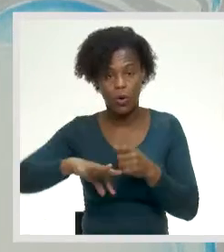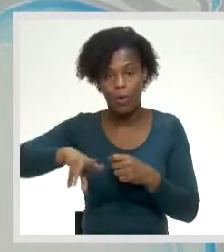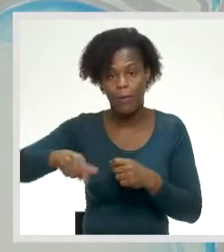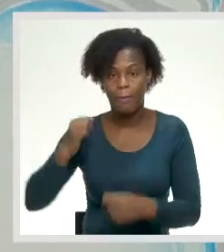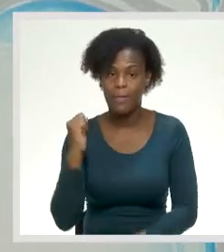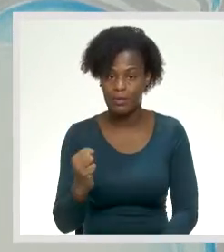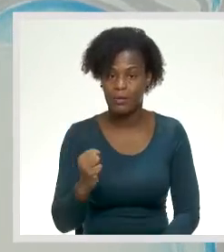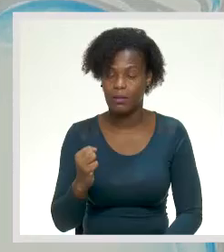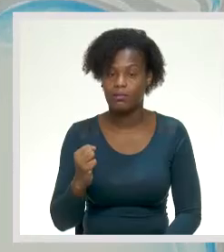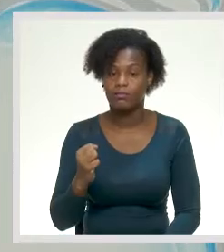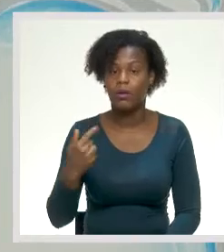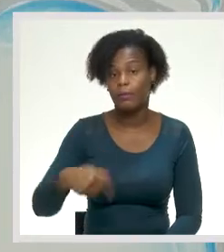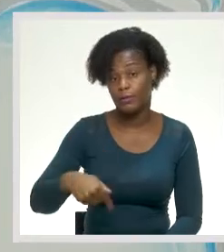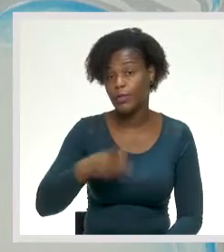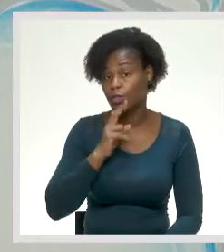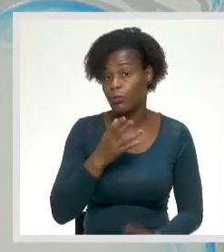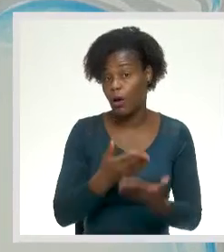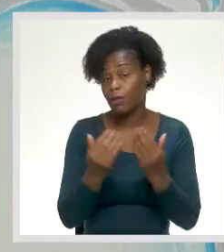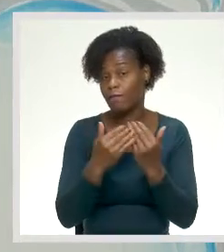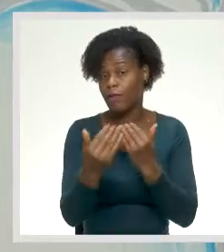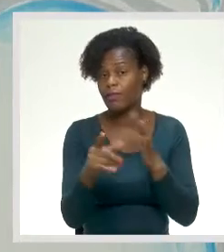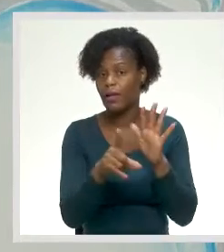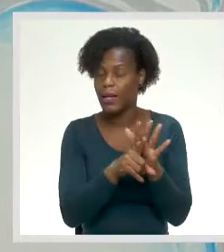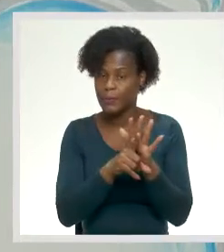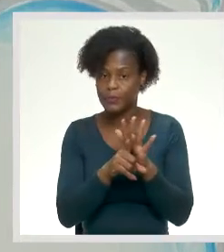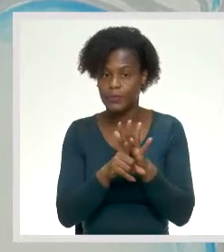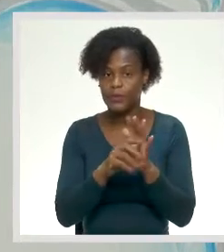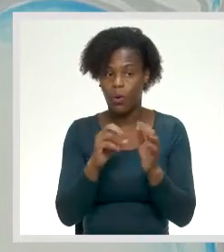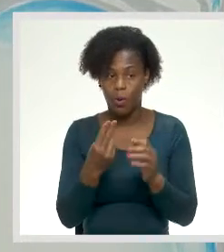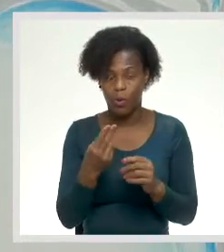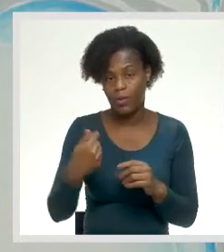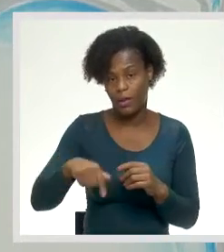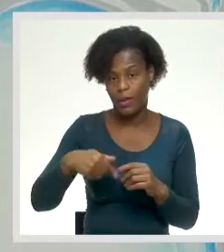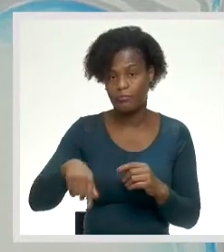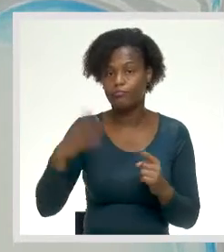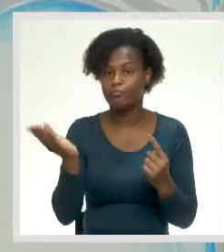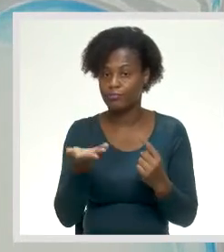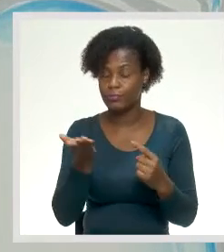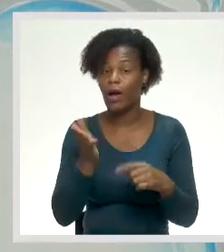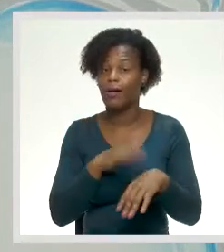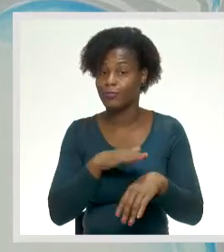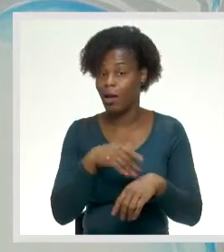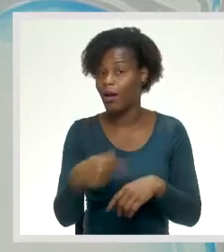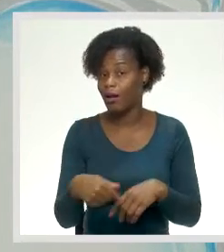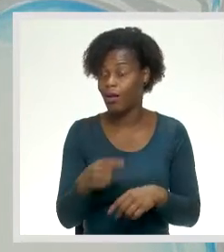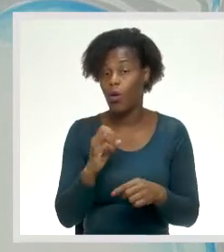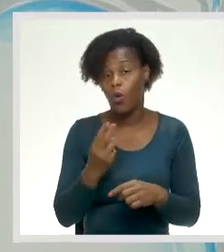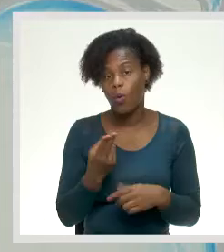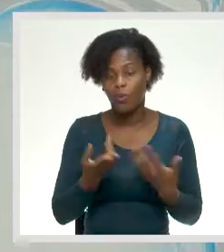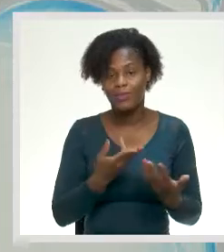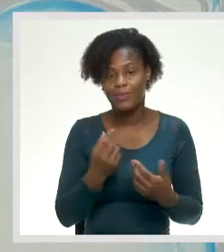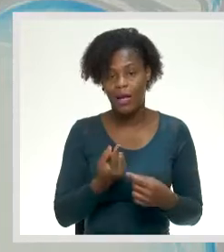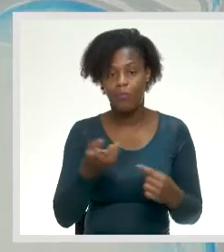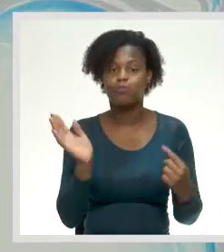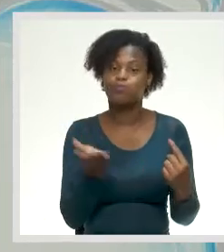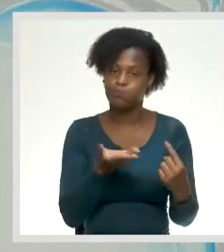ou matar, terá que responder perante a lei, terá que ter sanção, que acaba então, ou seja, ser